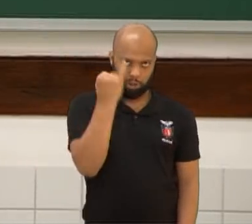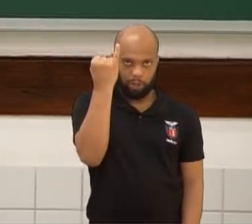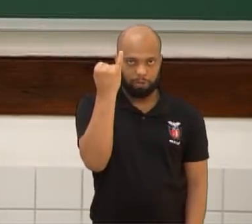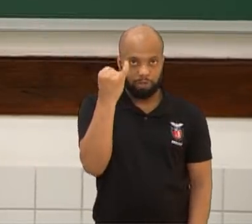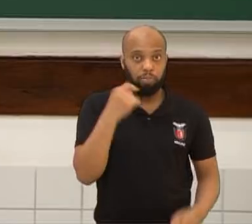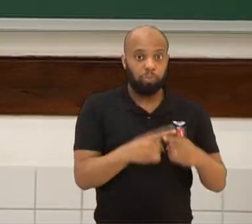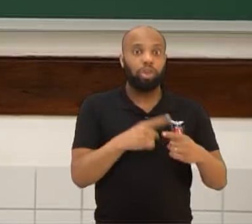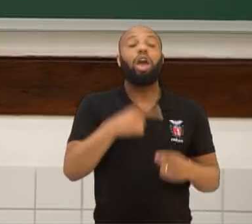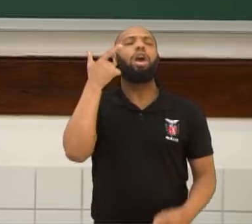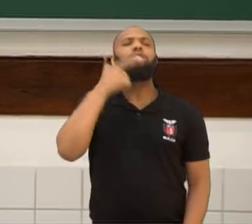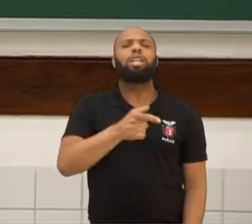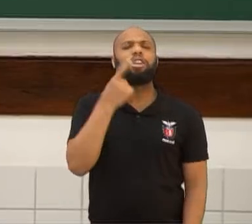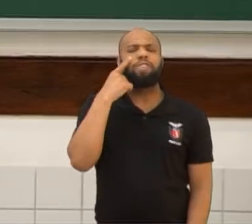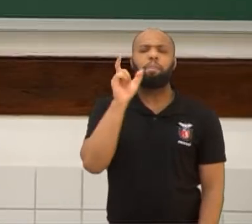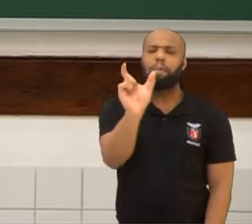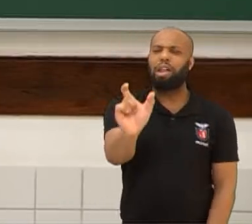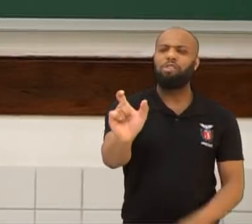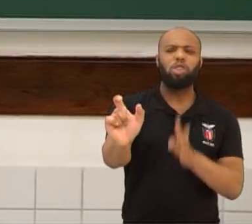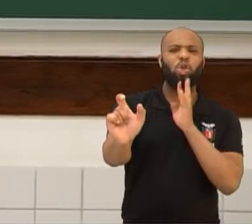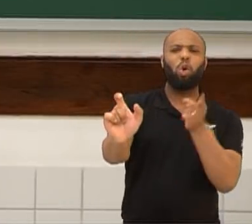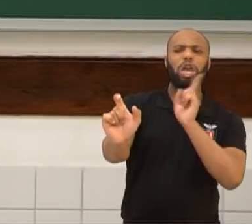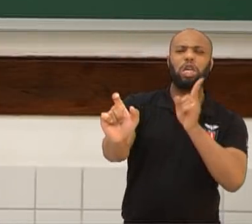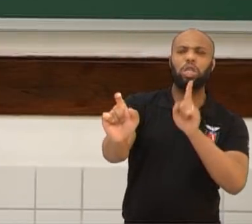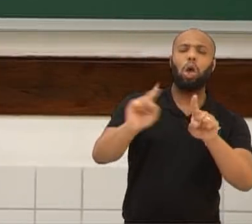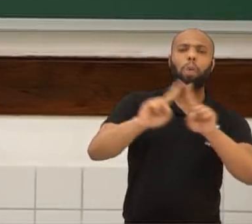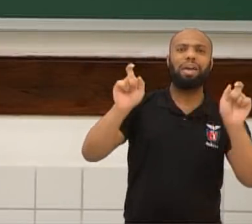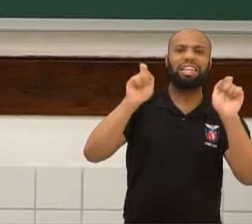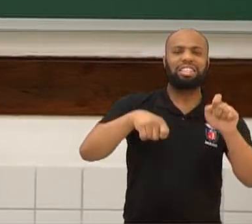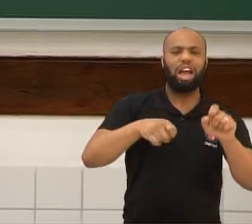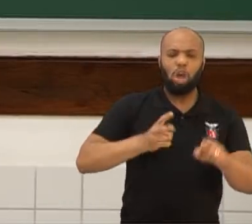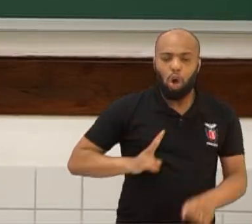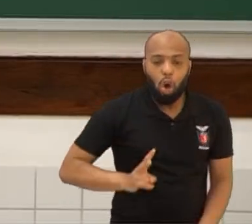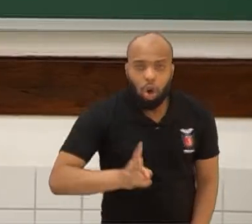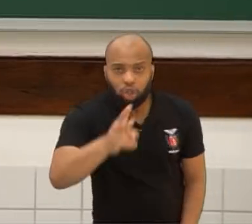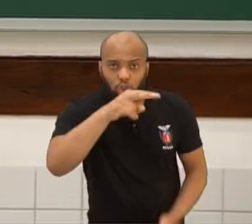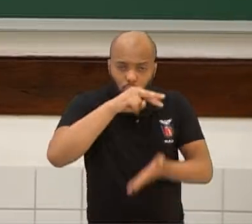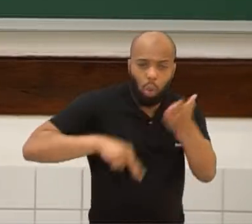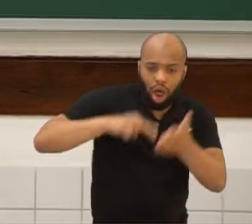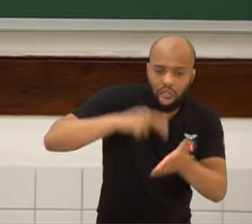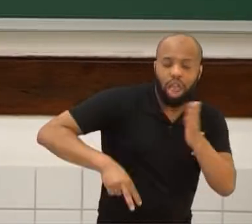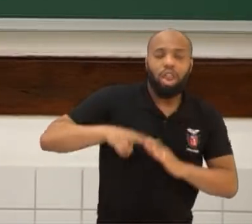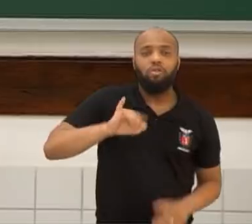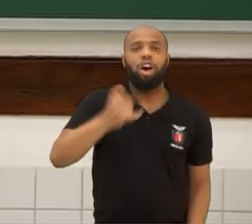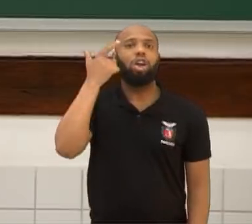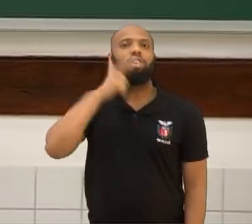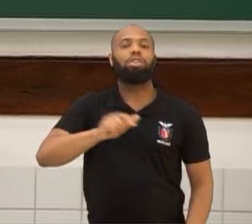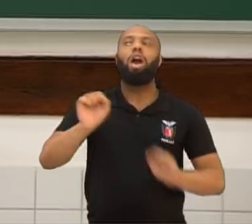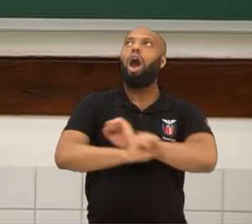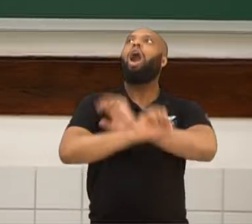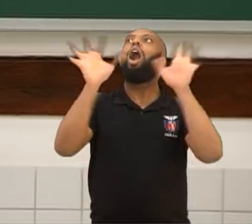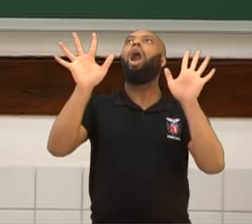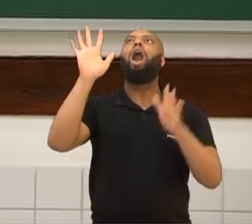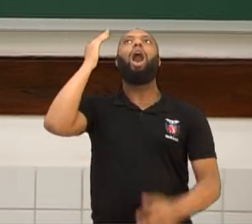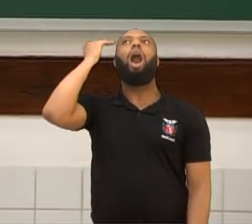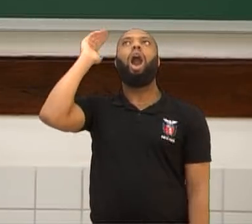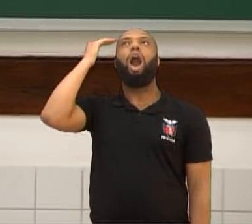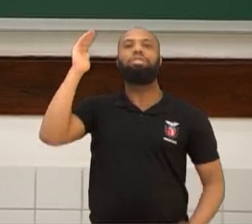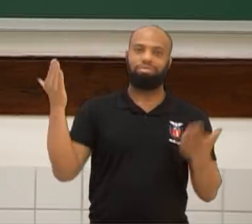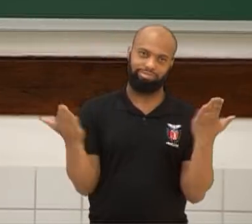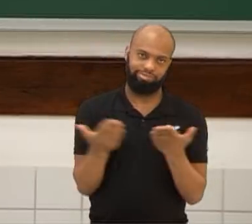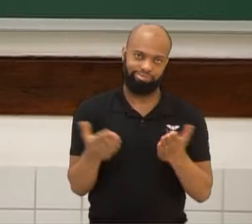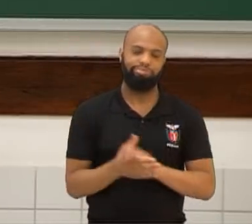gente poder inferir ali o que significa, qual é a produção de sentido pretendida pelo escritor, pelo narrador nesse